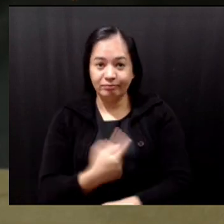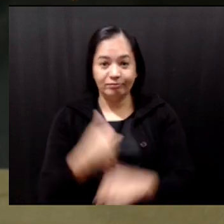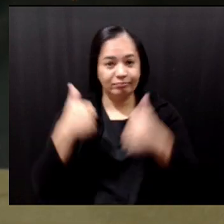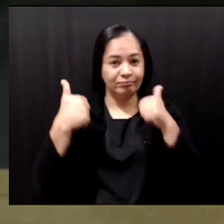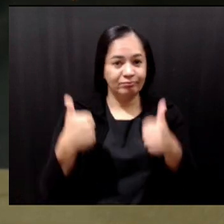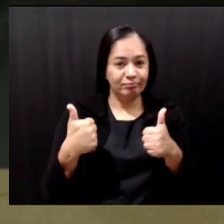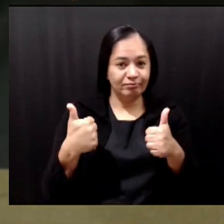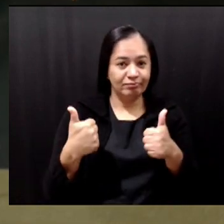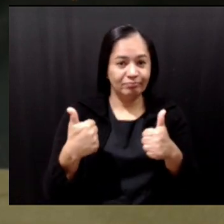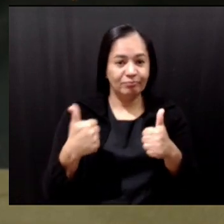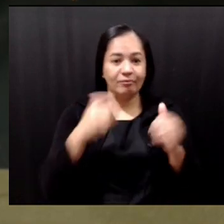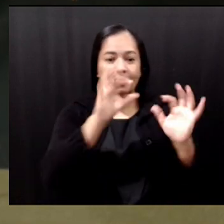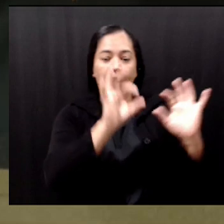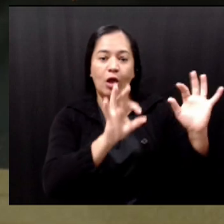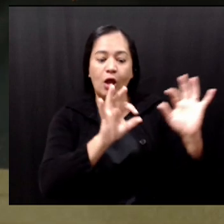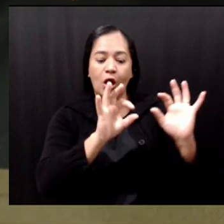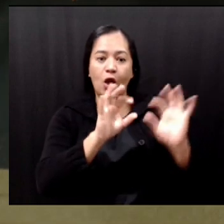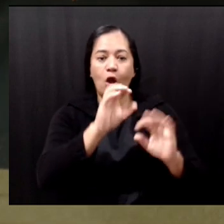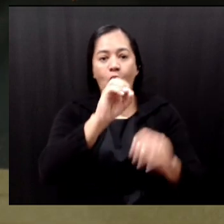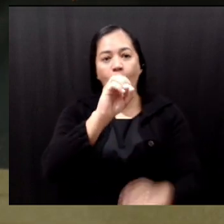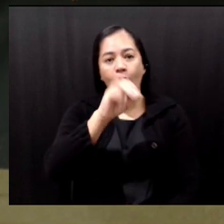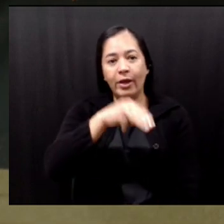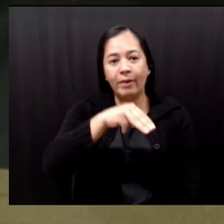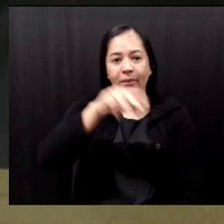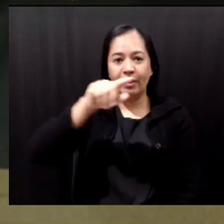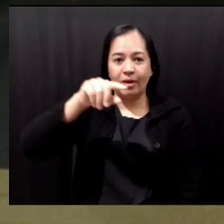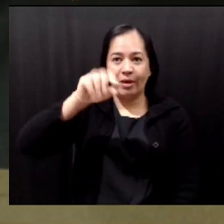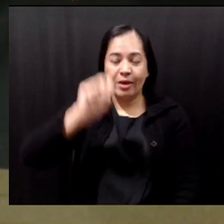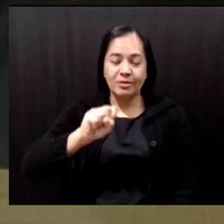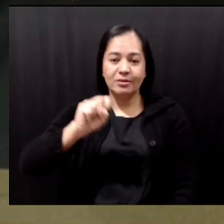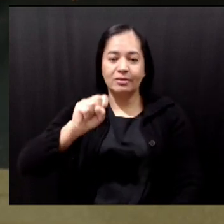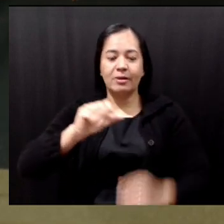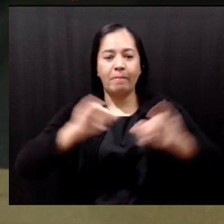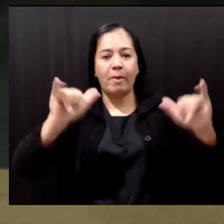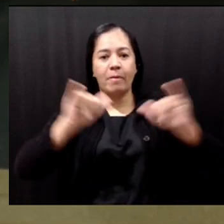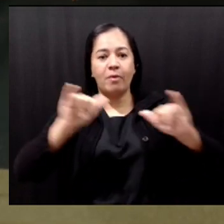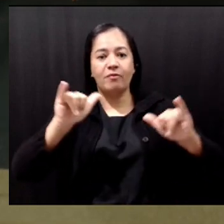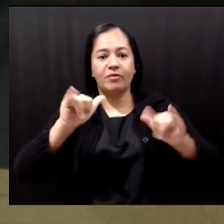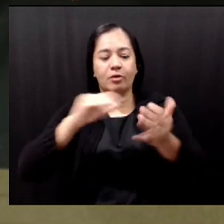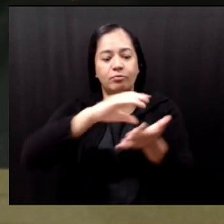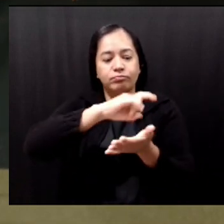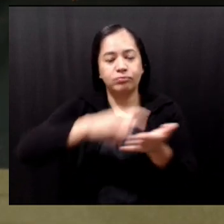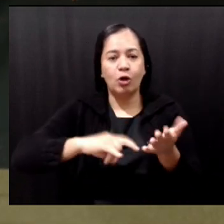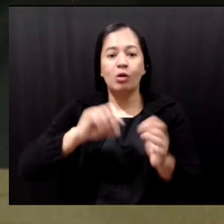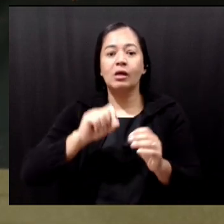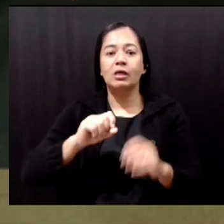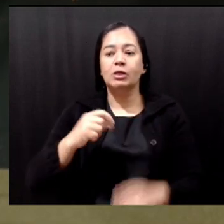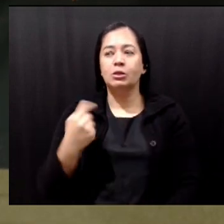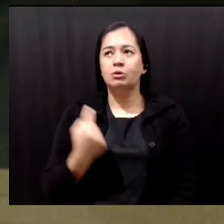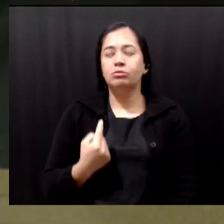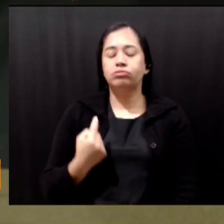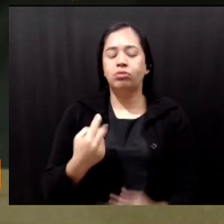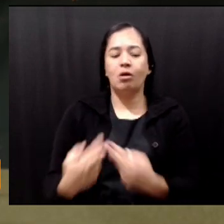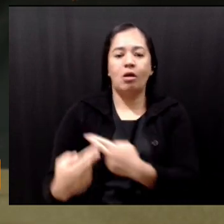Organização Mundial da Saúde divulgou um relatório em que afirma que a solidão foi responsável por cerca de